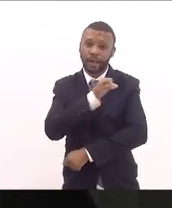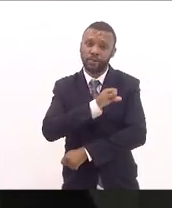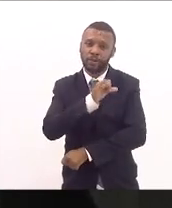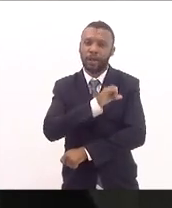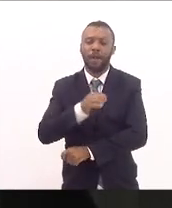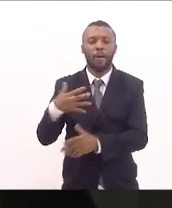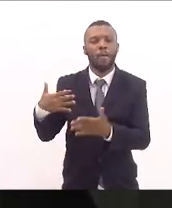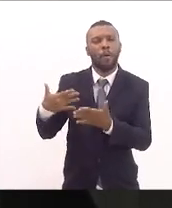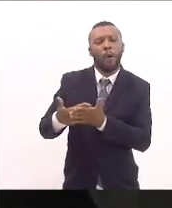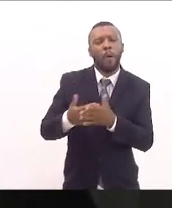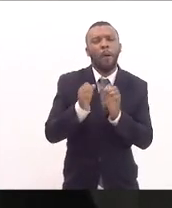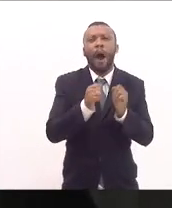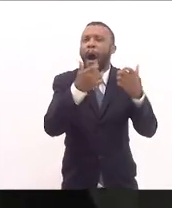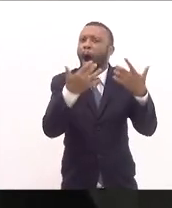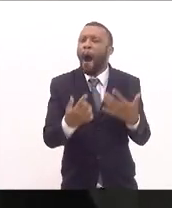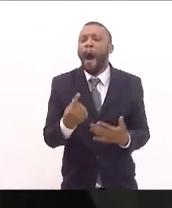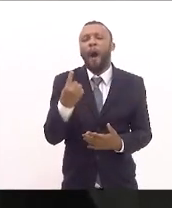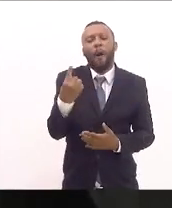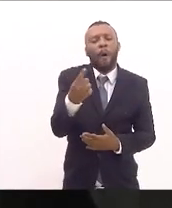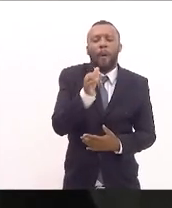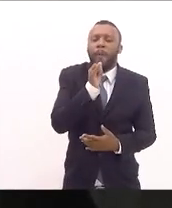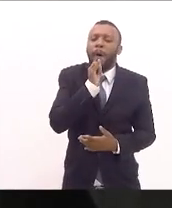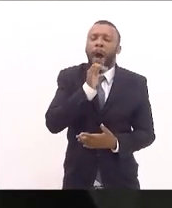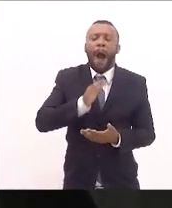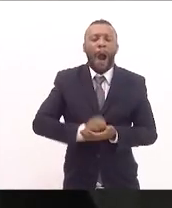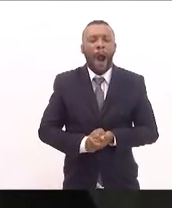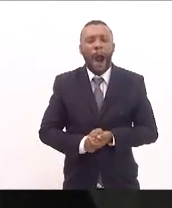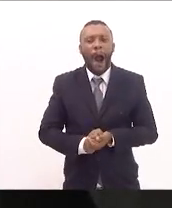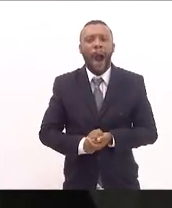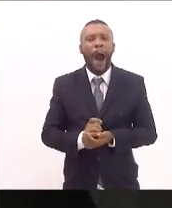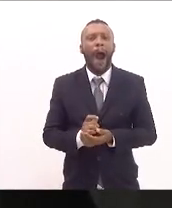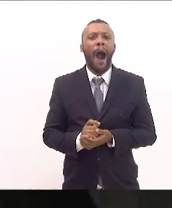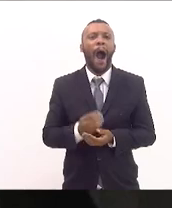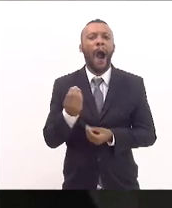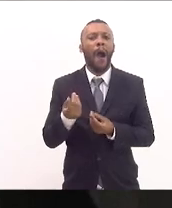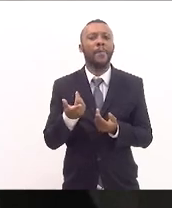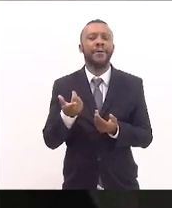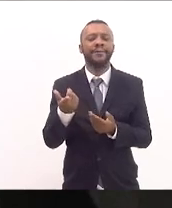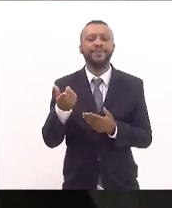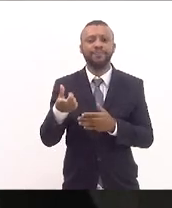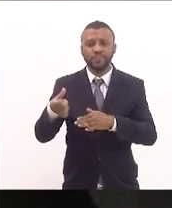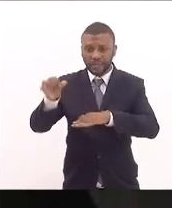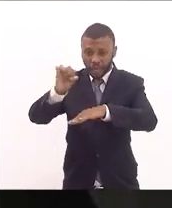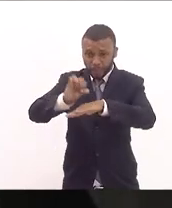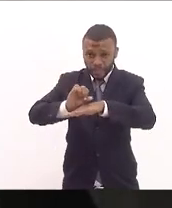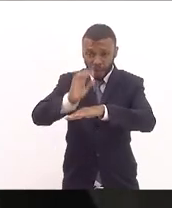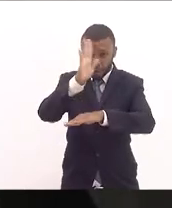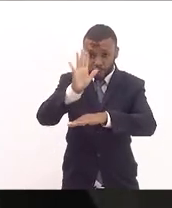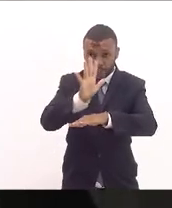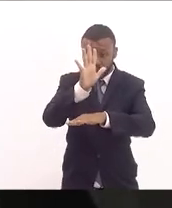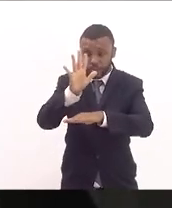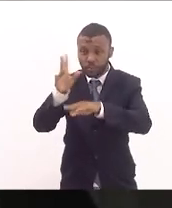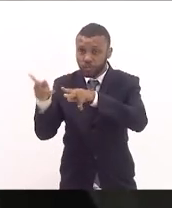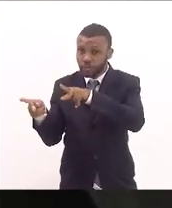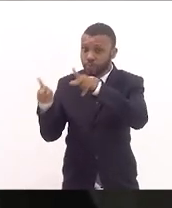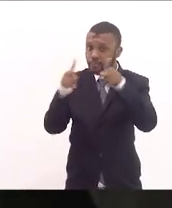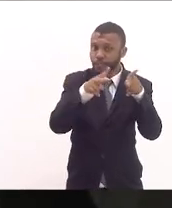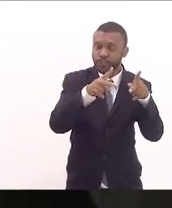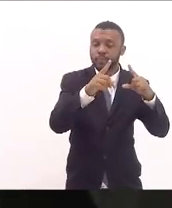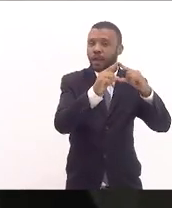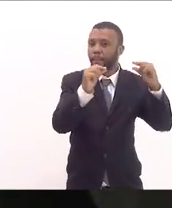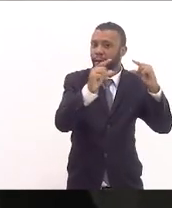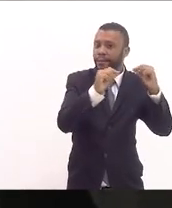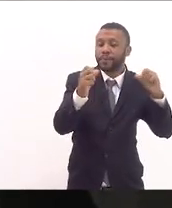nós podemos destacar por exemplo um o fato da transferência da capital para Brasília e 1960